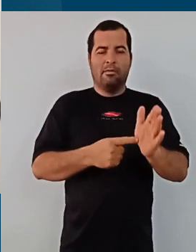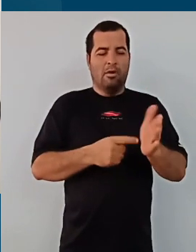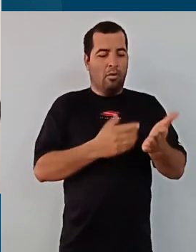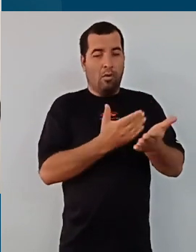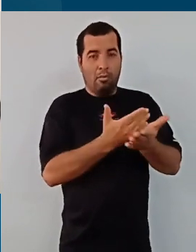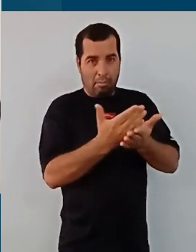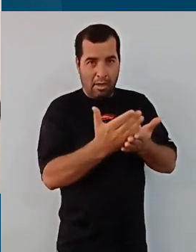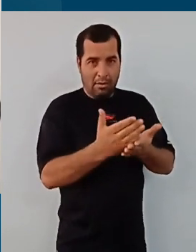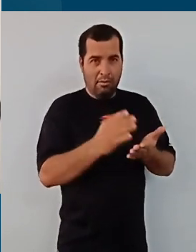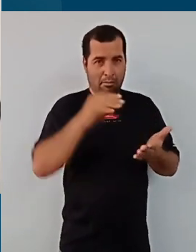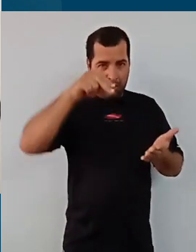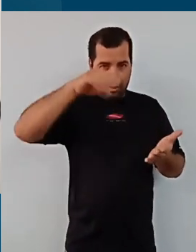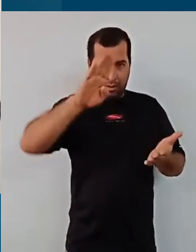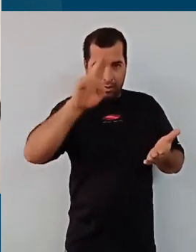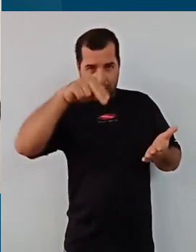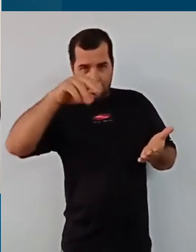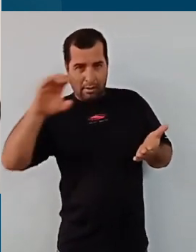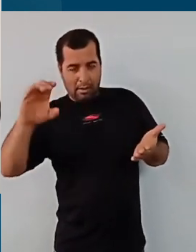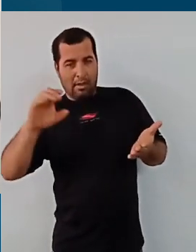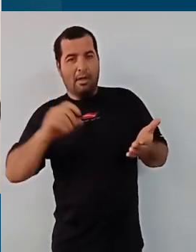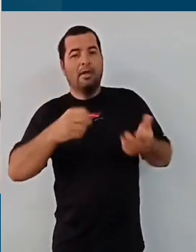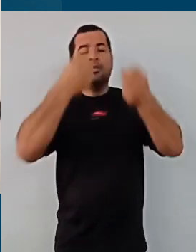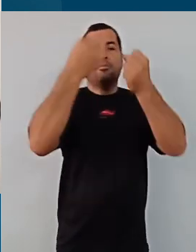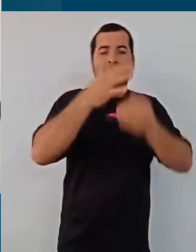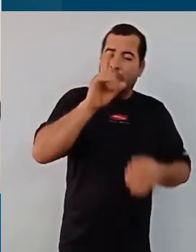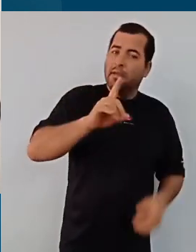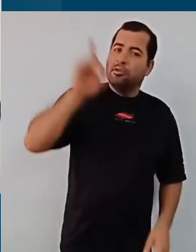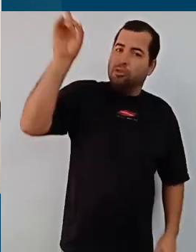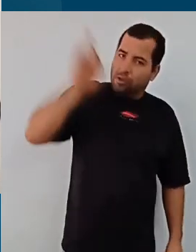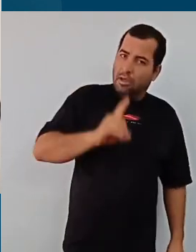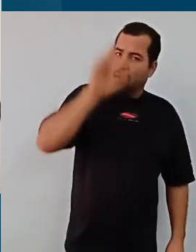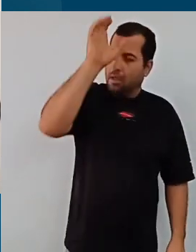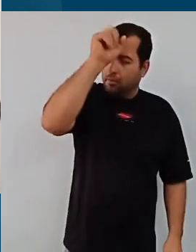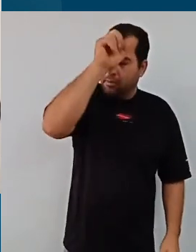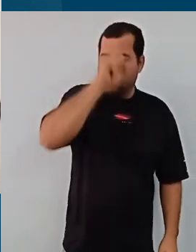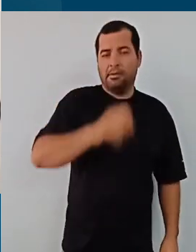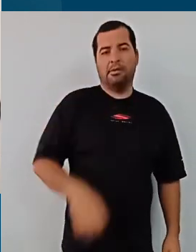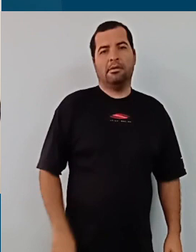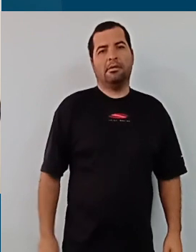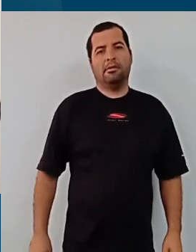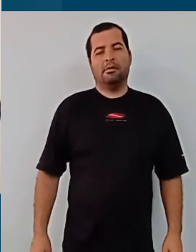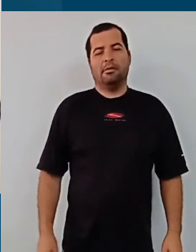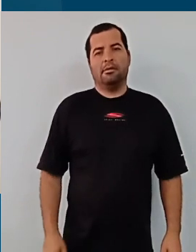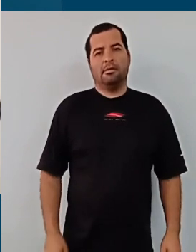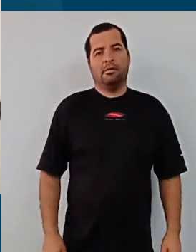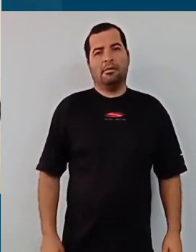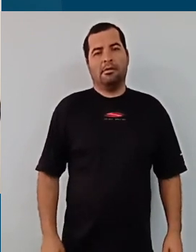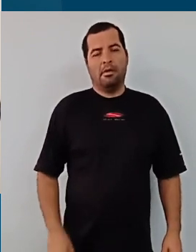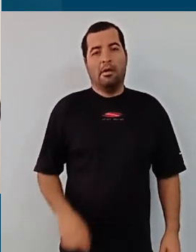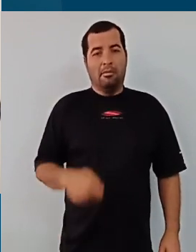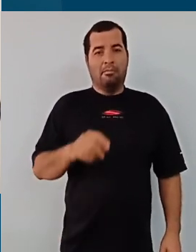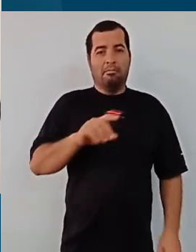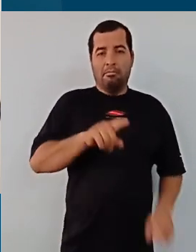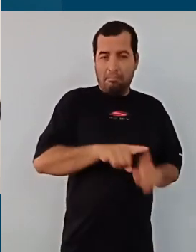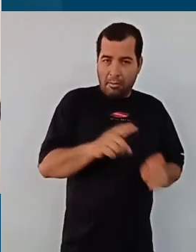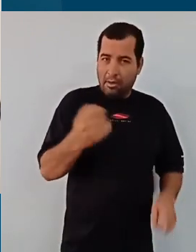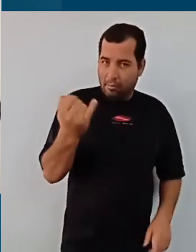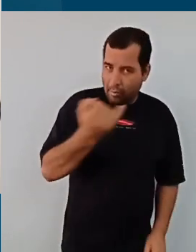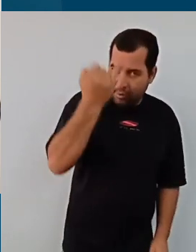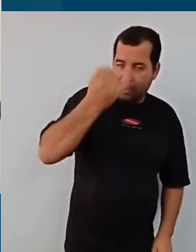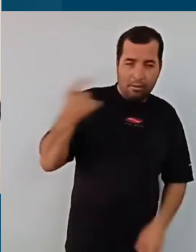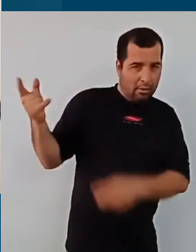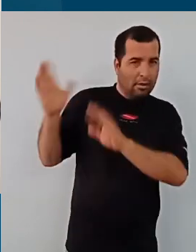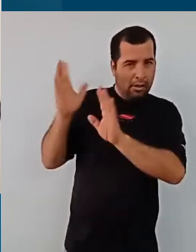de competência, nós estamos falando de direitos de aprendizagem. Mas um ponto importante, Inês, que você